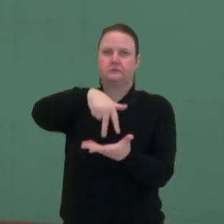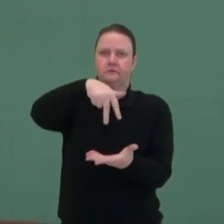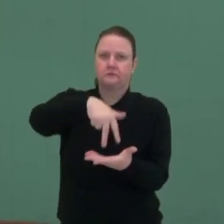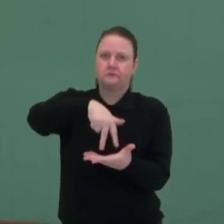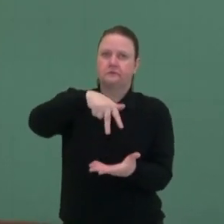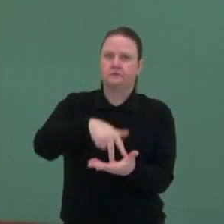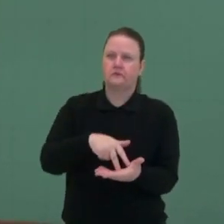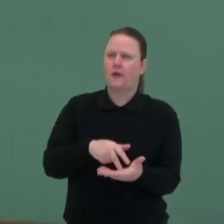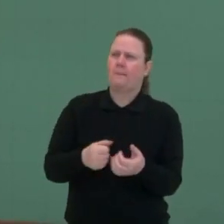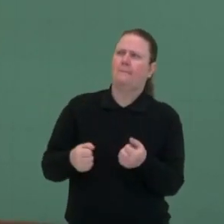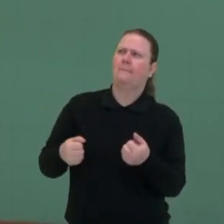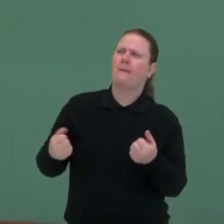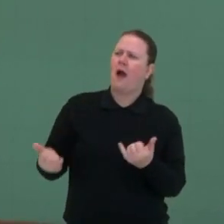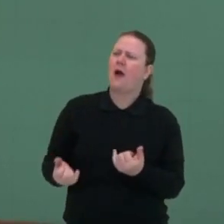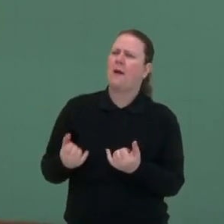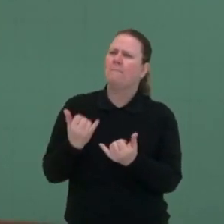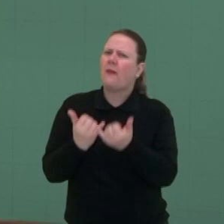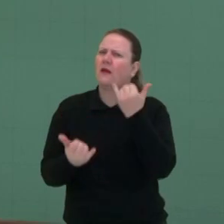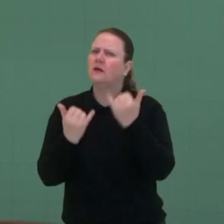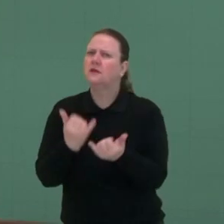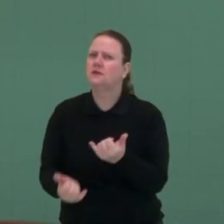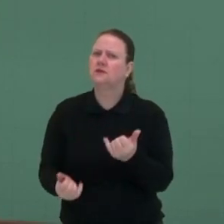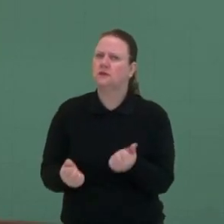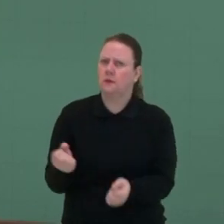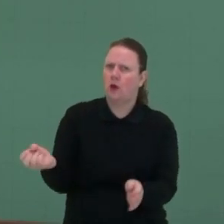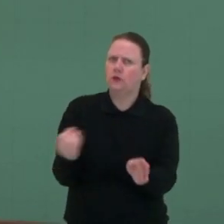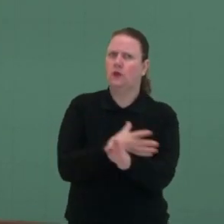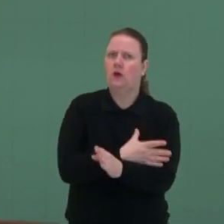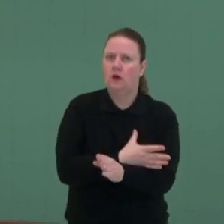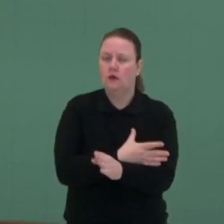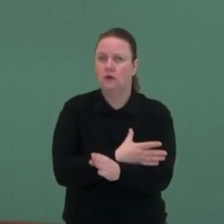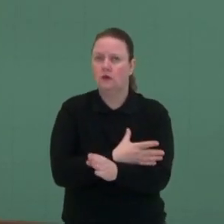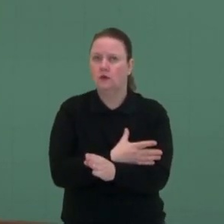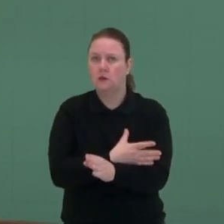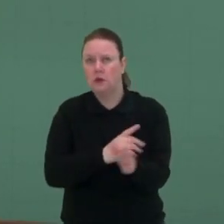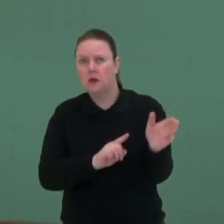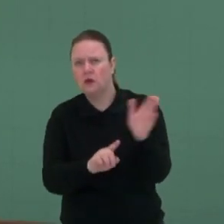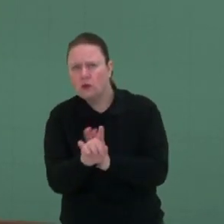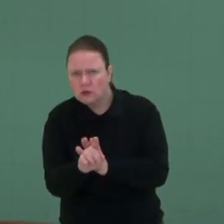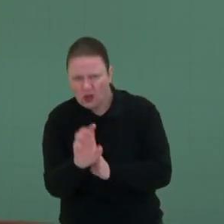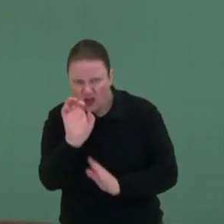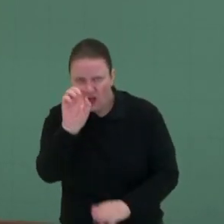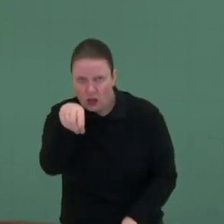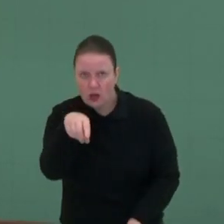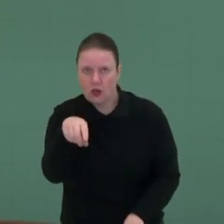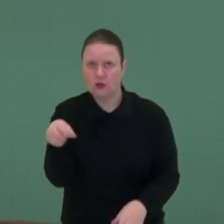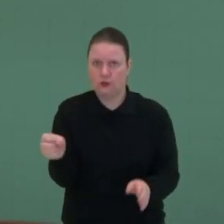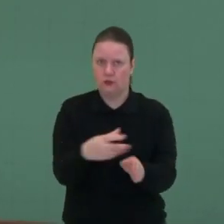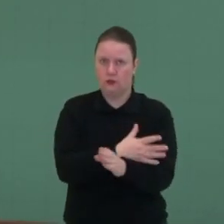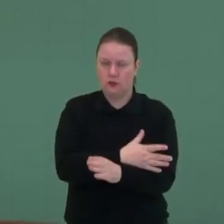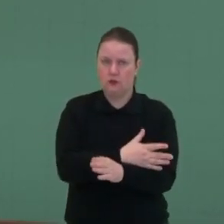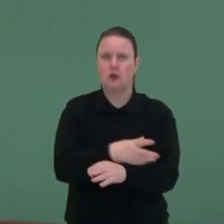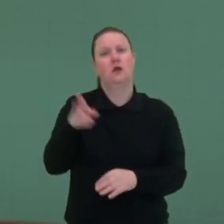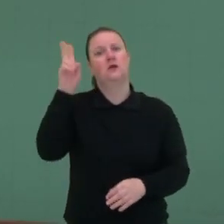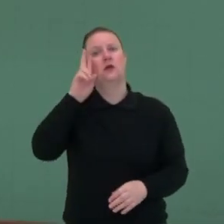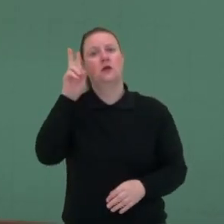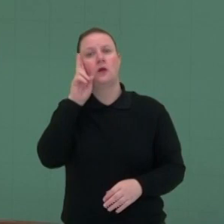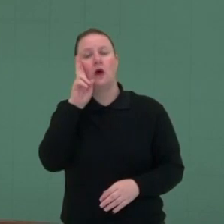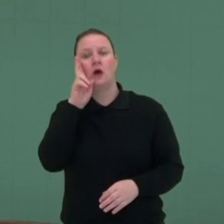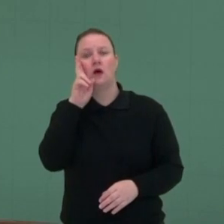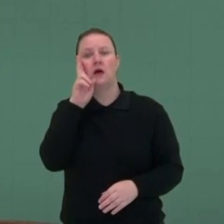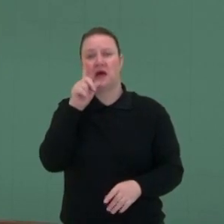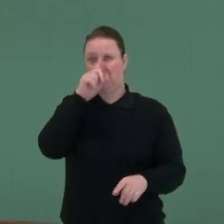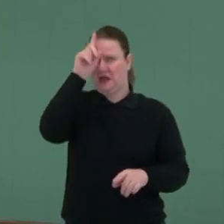ser a novidade contra a corrupção, era uma novidade no Brasil? Lembrou do Jânio Quadros na eleição anterior?